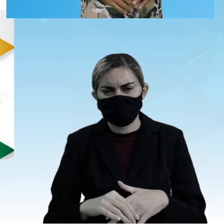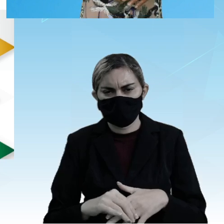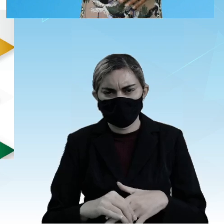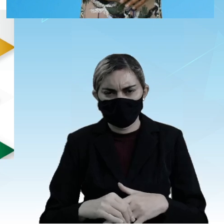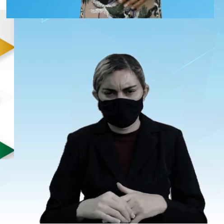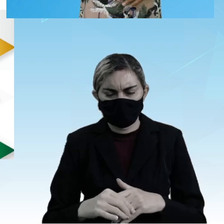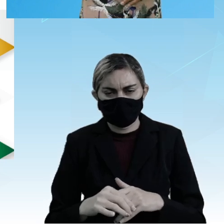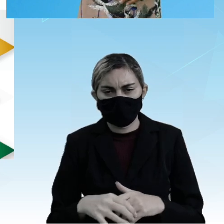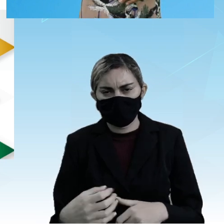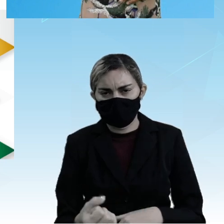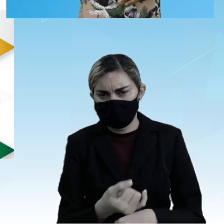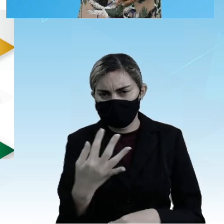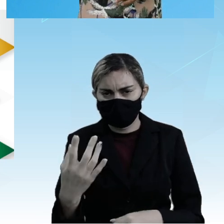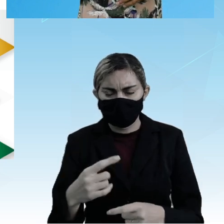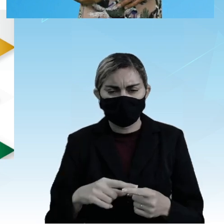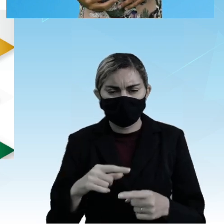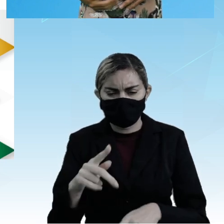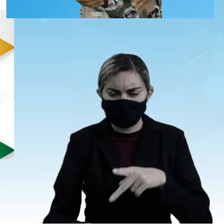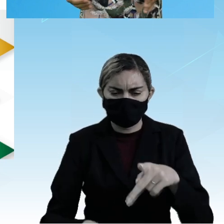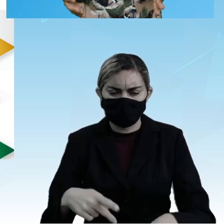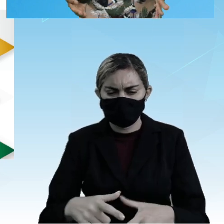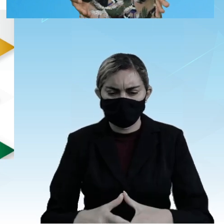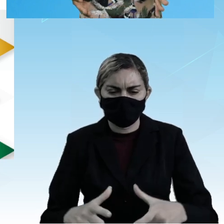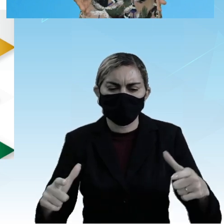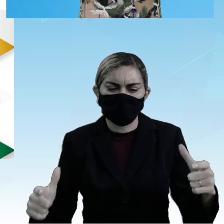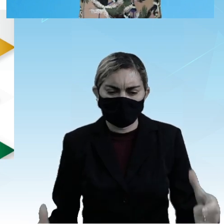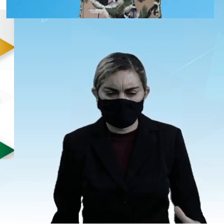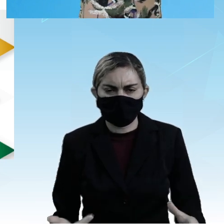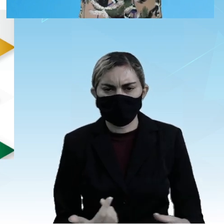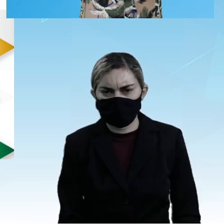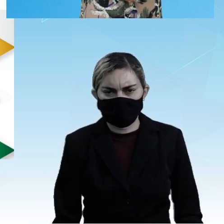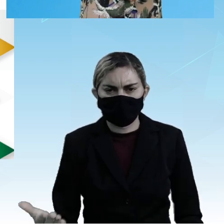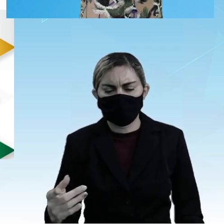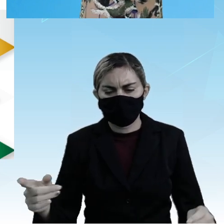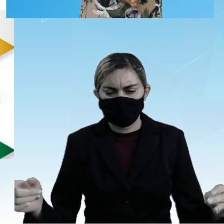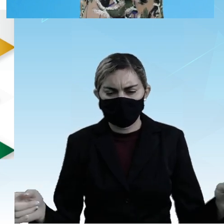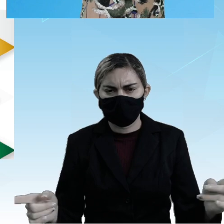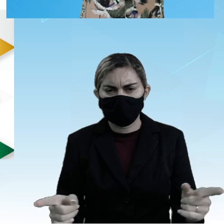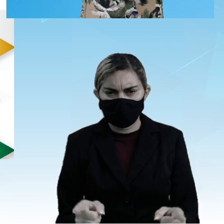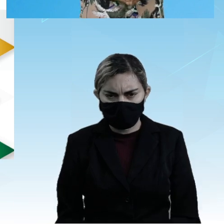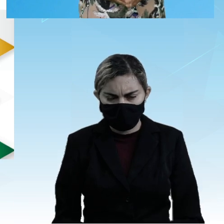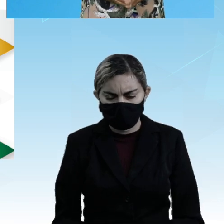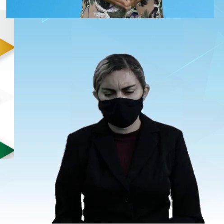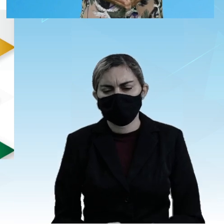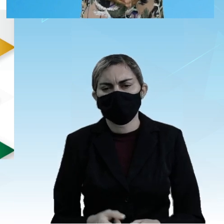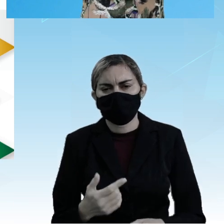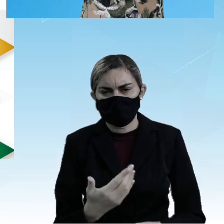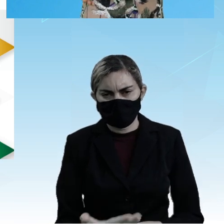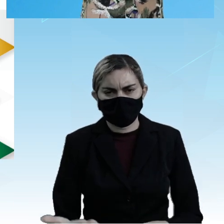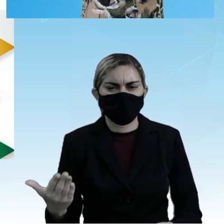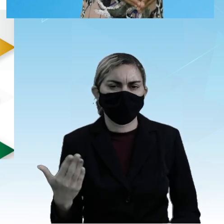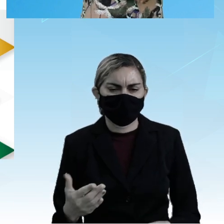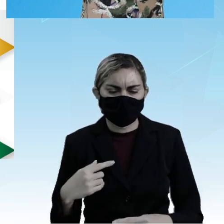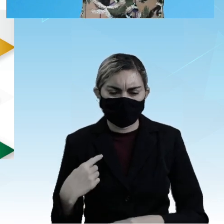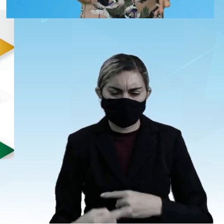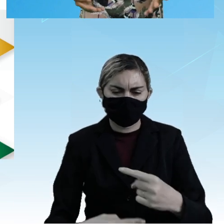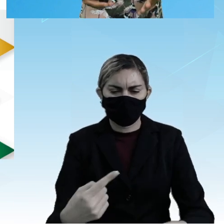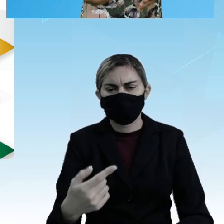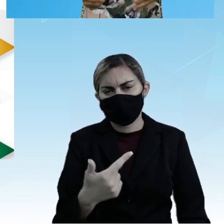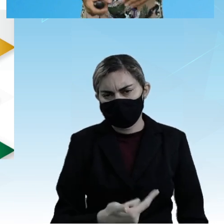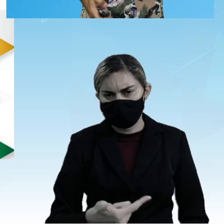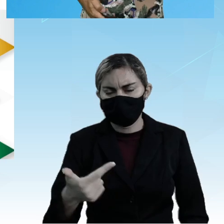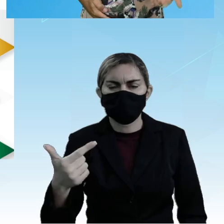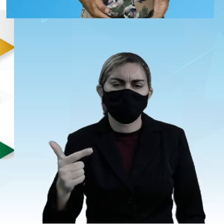acontecer quando o tamanho da população ele vai ser reduzido de maneira drástica de uma geração para